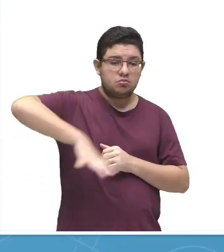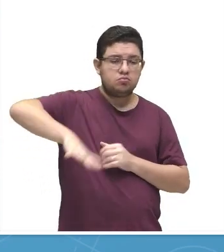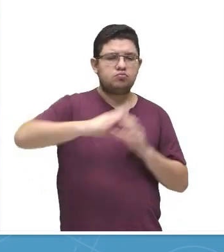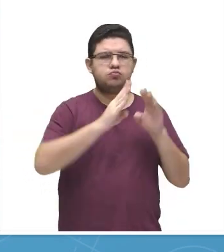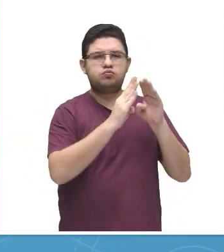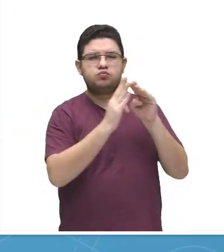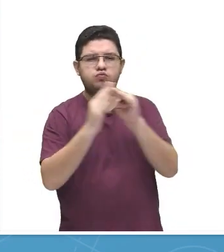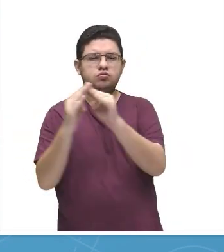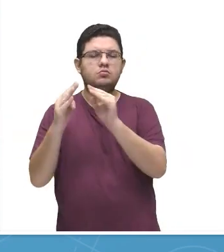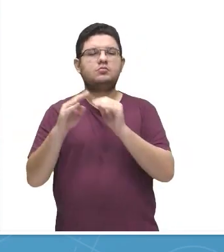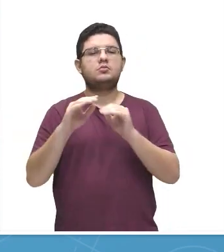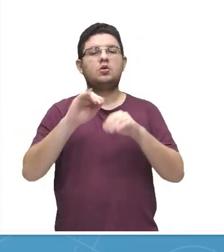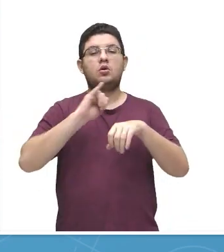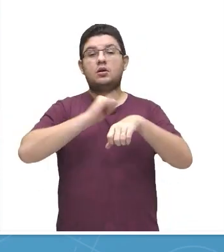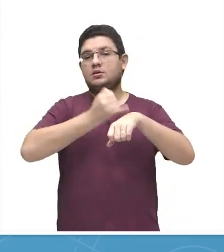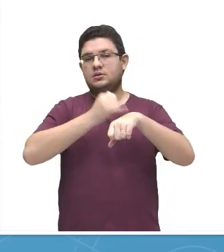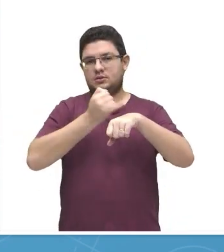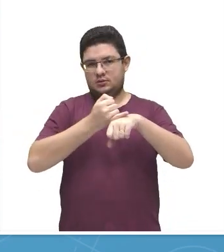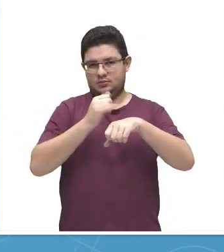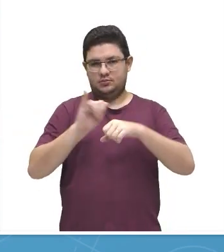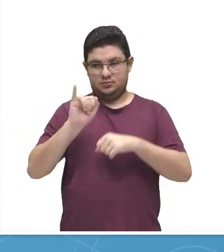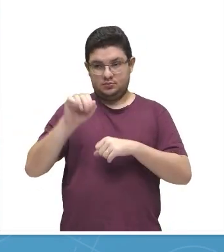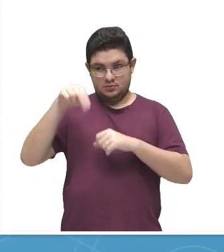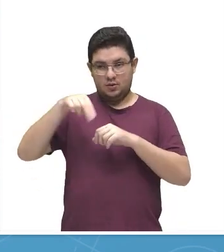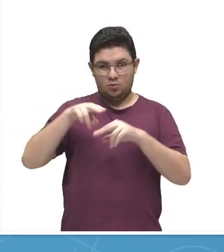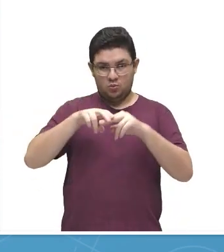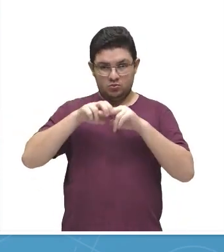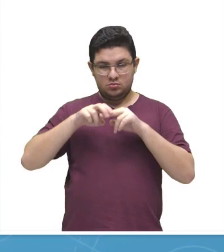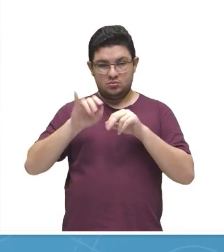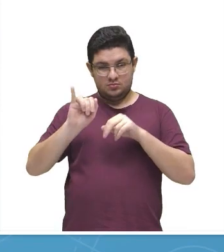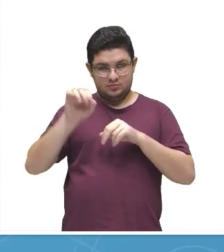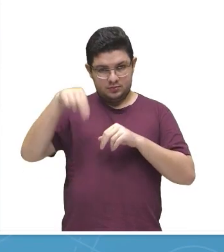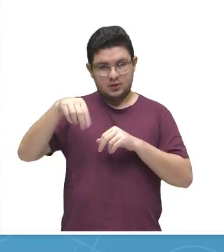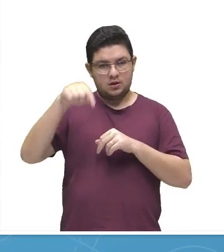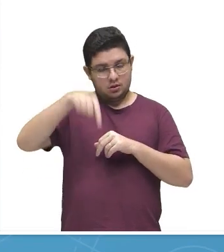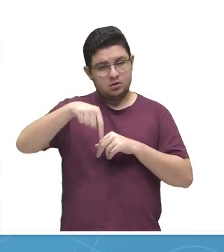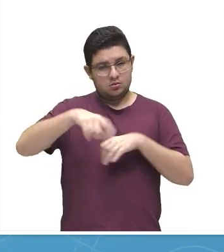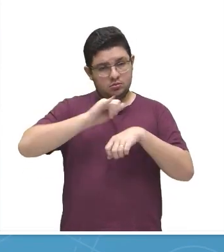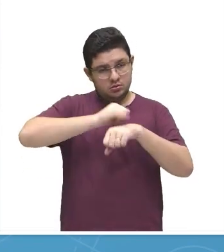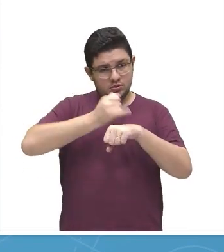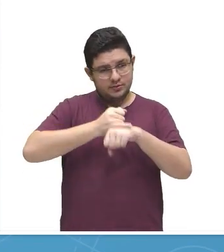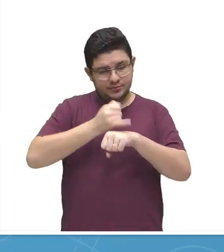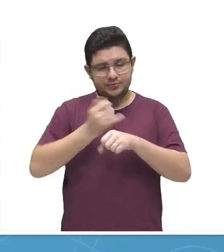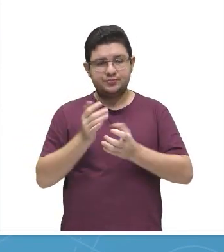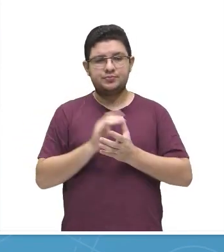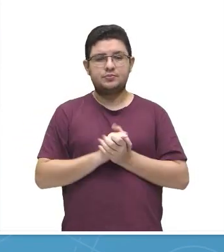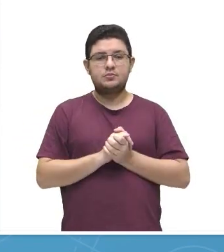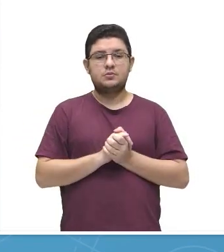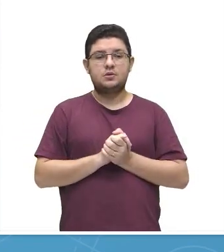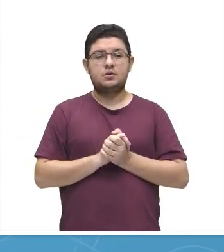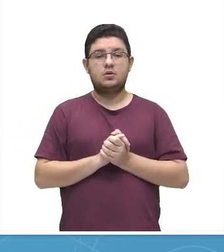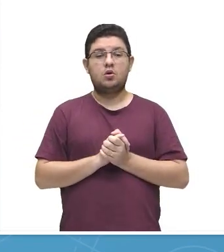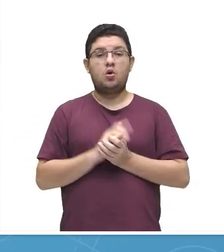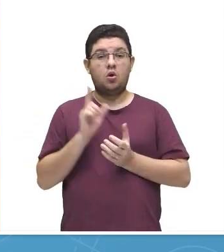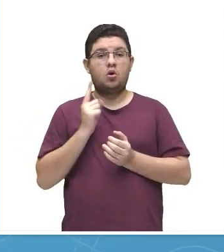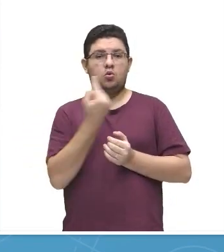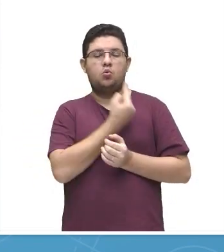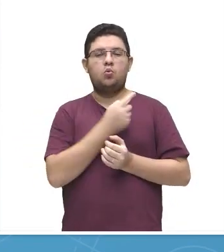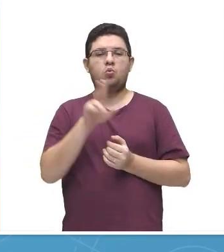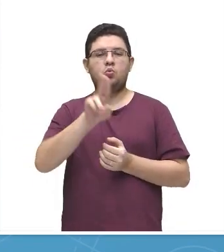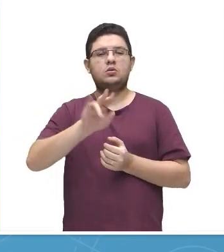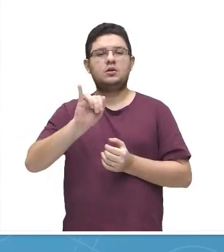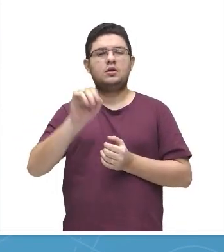Japim, que é o nome do bairro onde nós estamos. Em Japim, então, nós utilizamos porque é um local